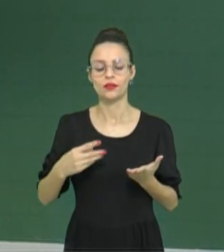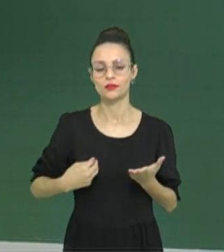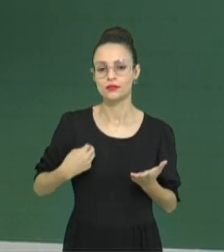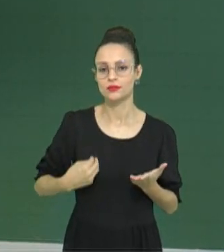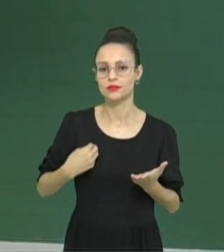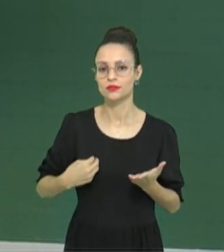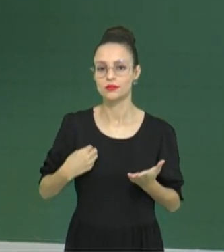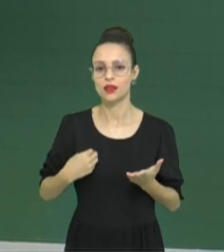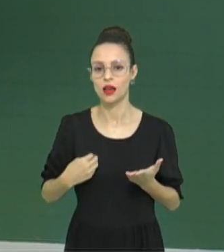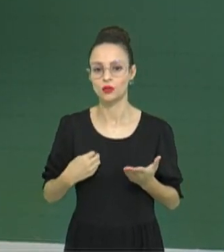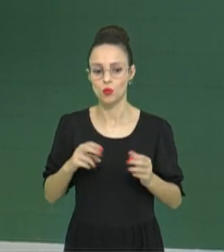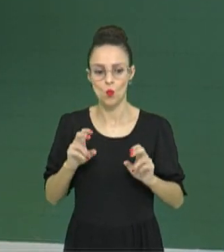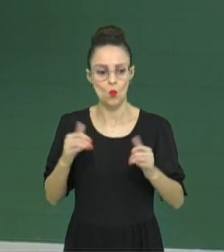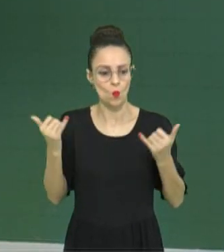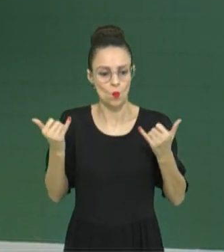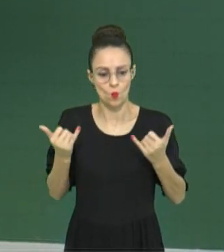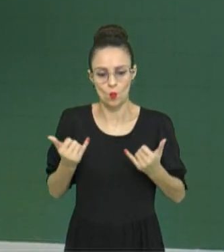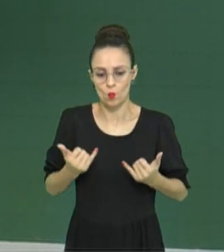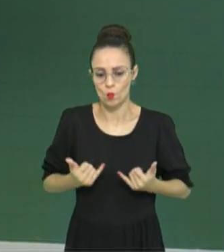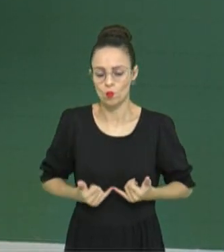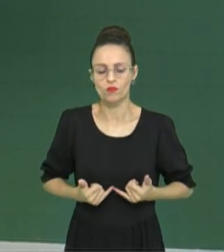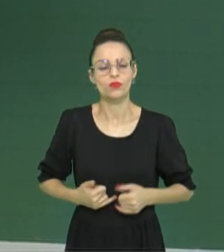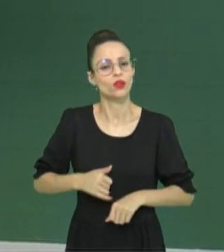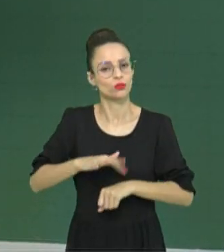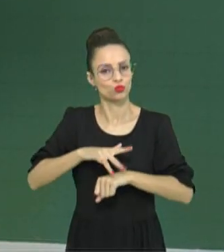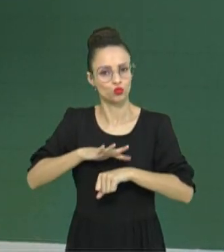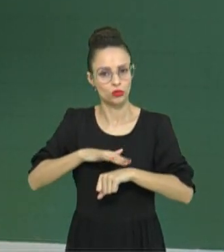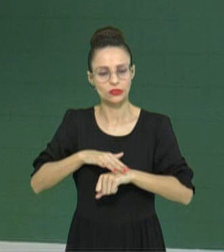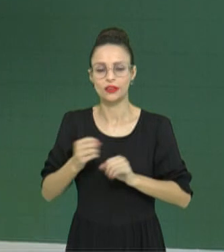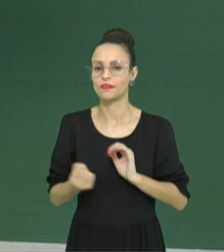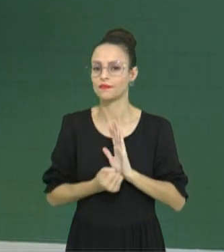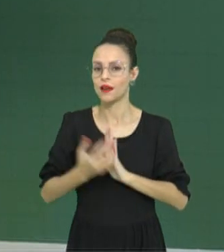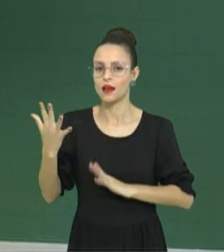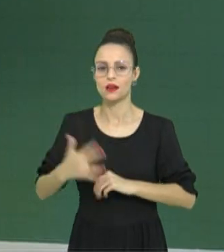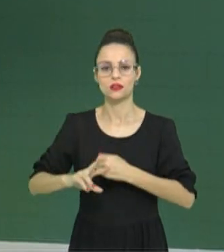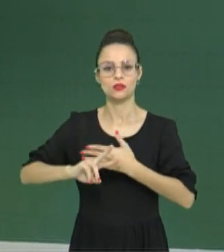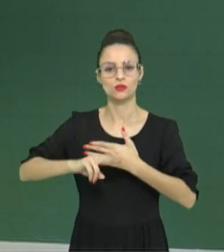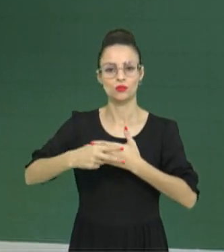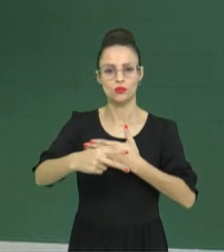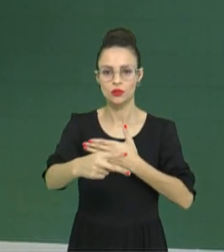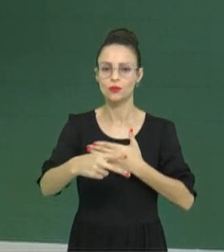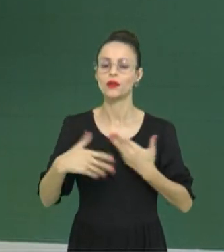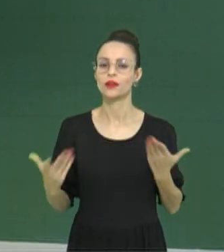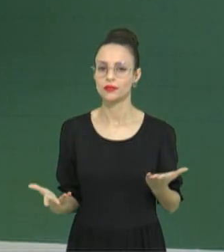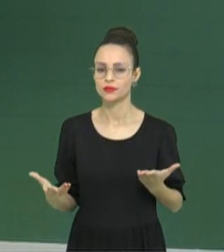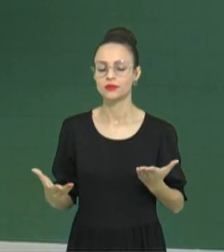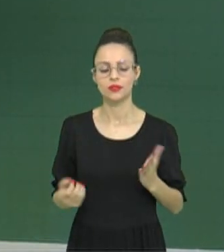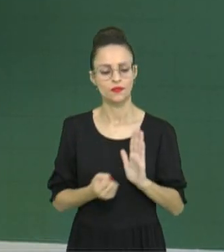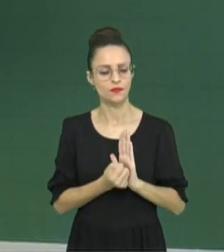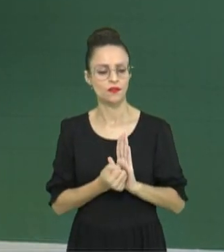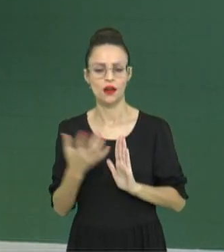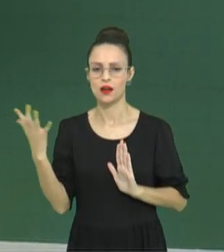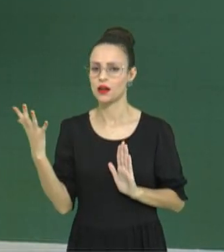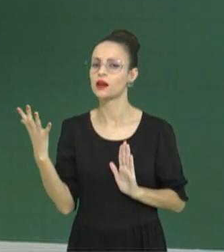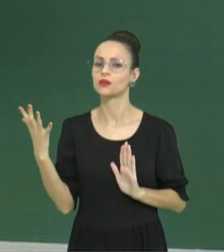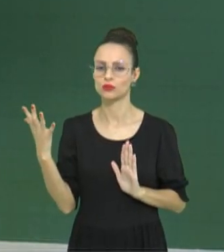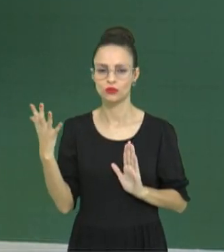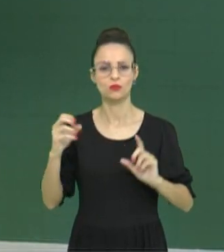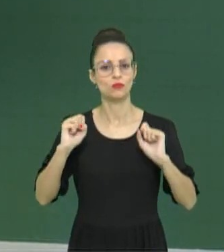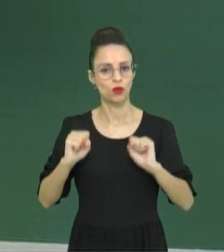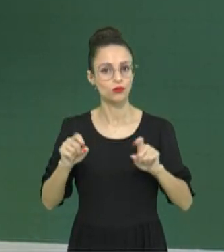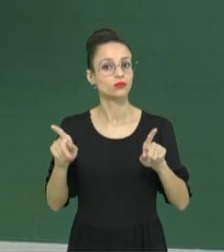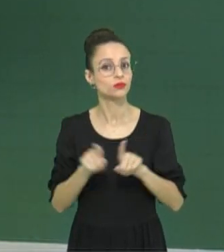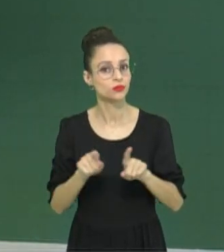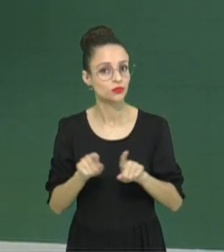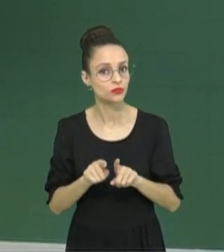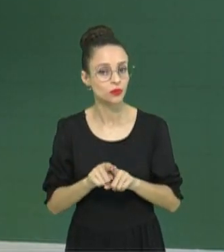de subnutrição e acaba aí gerando várias consequências, né, aí uma cascata de eventos que muitas vezes